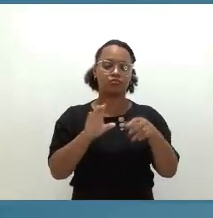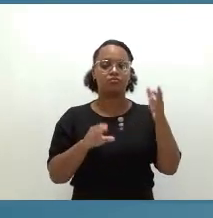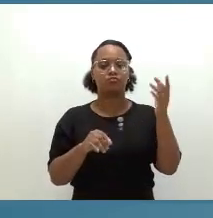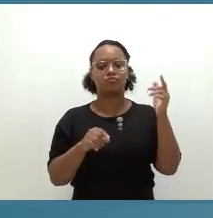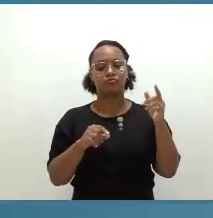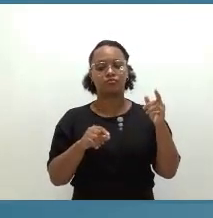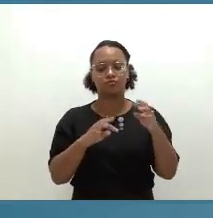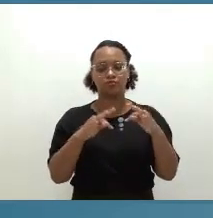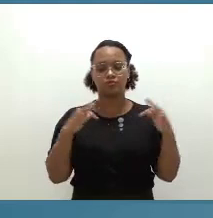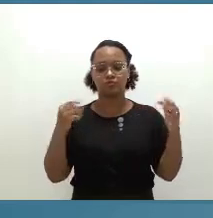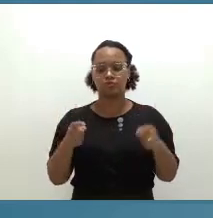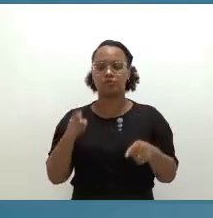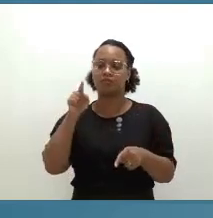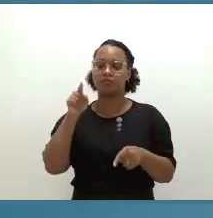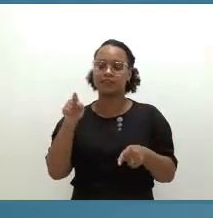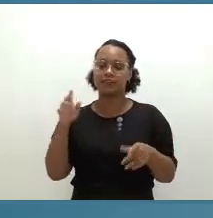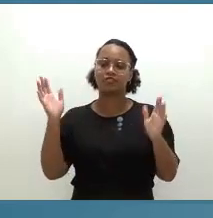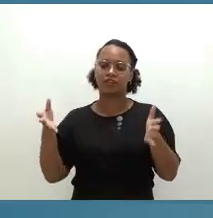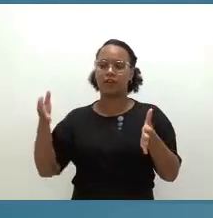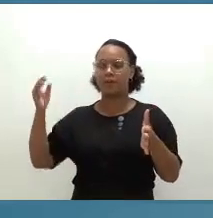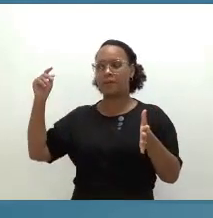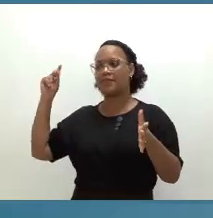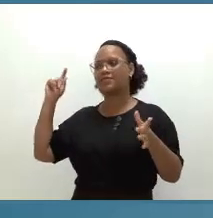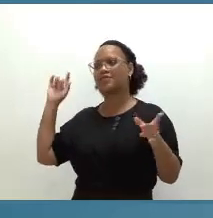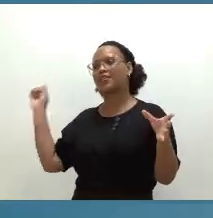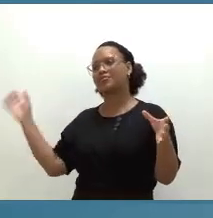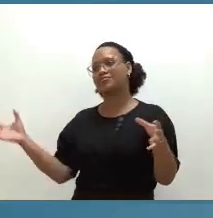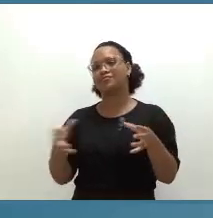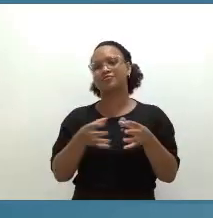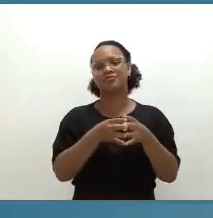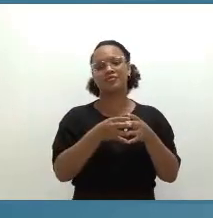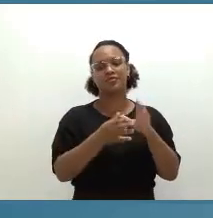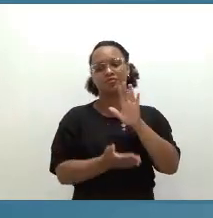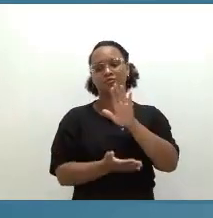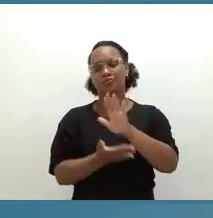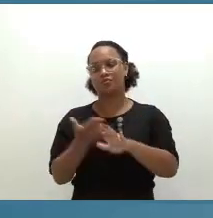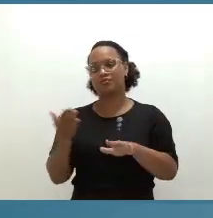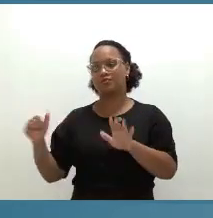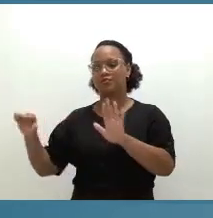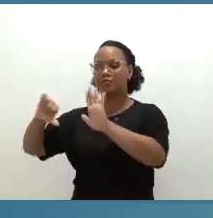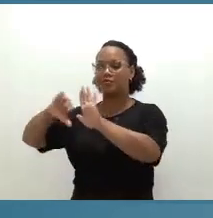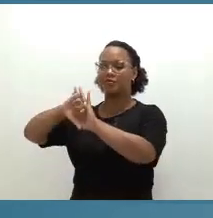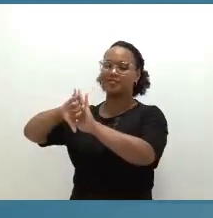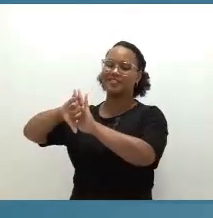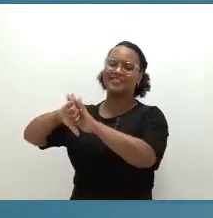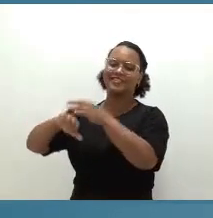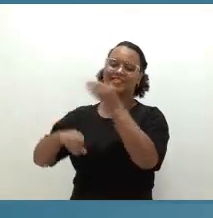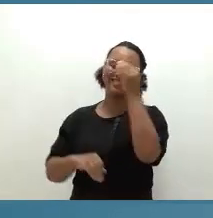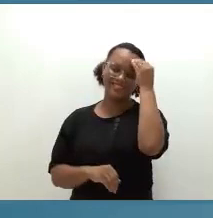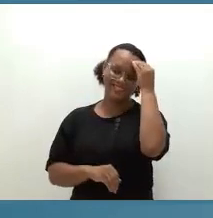direito privado e nos deixou para ir para o